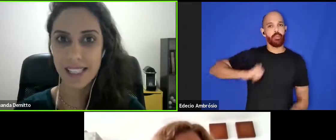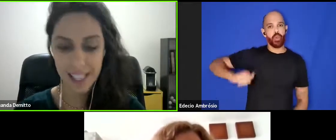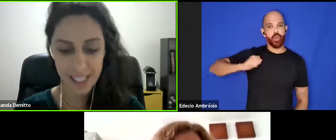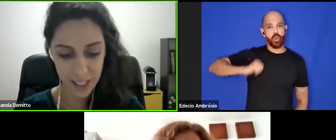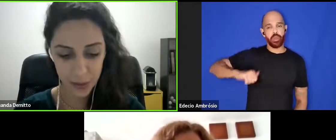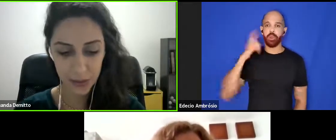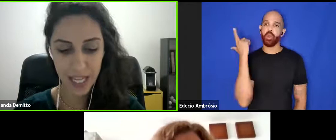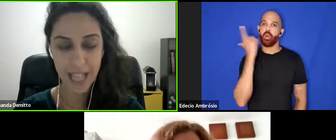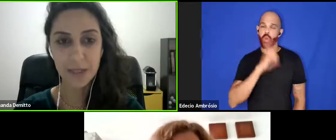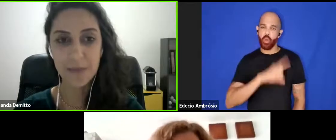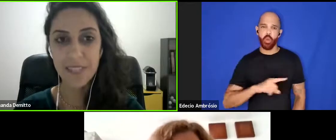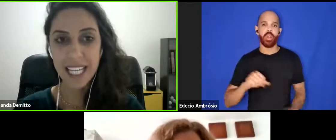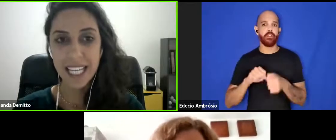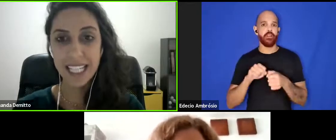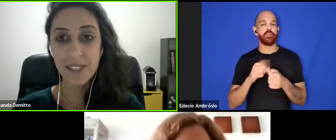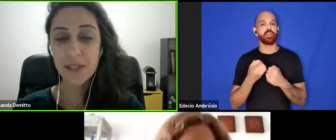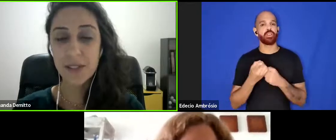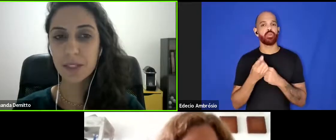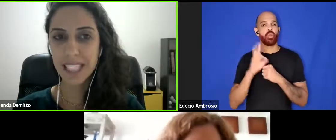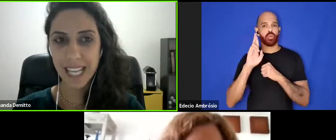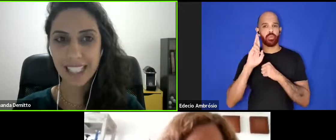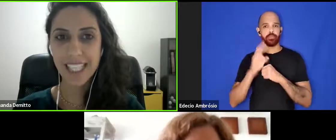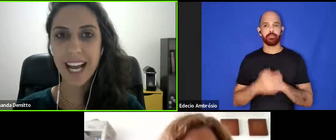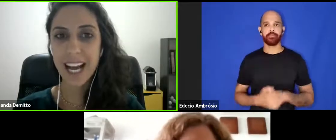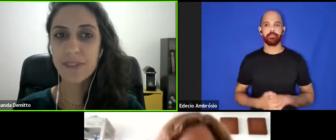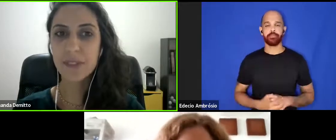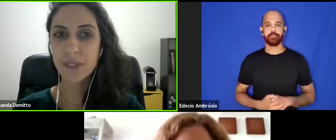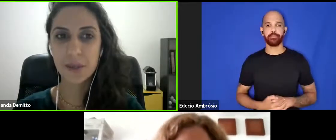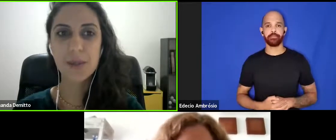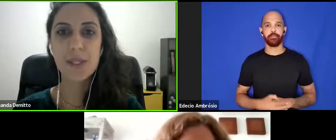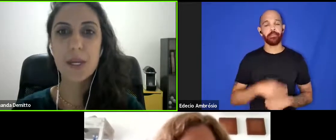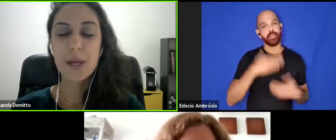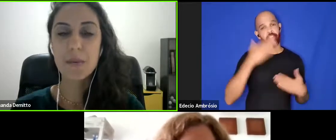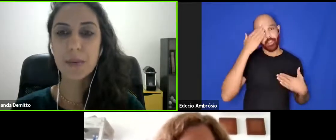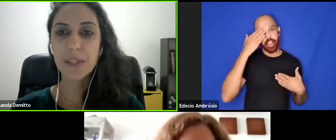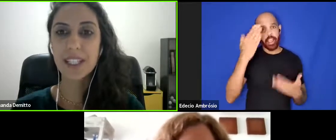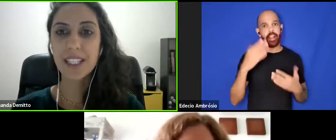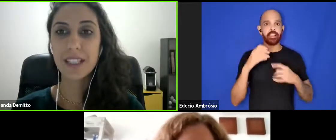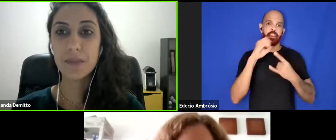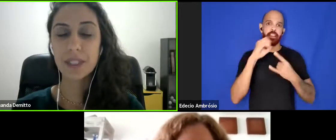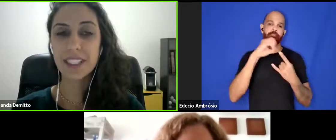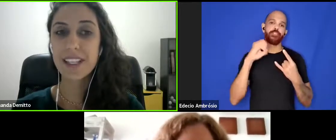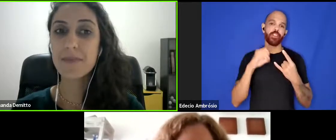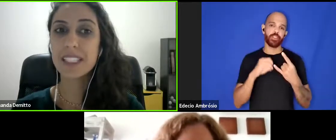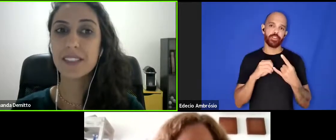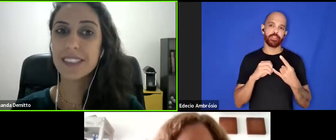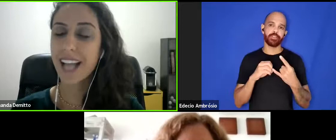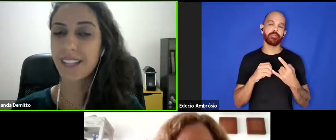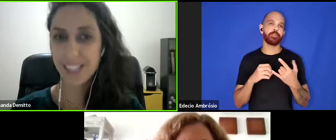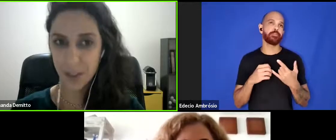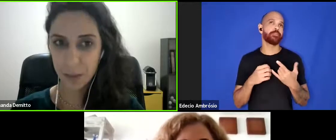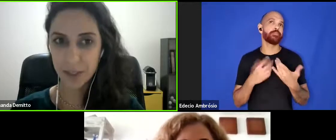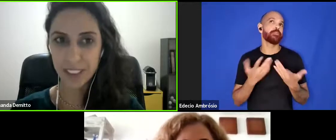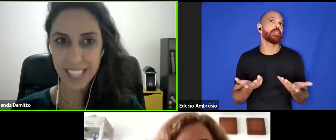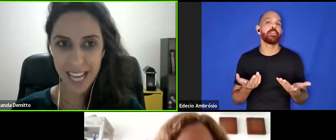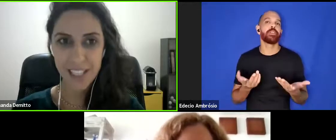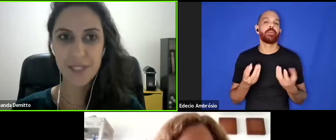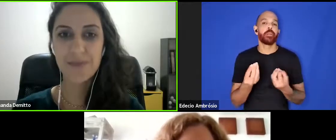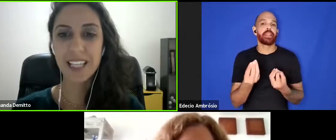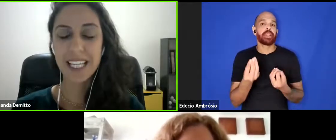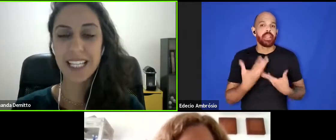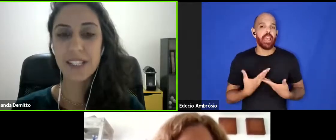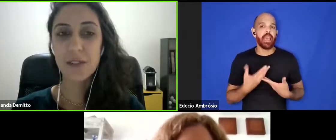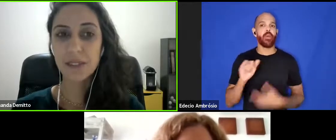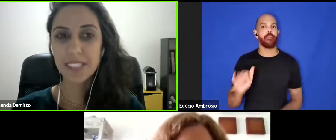pudesse realizar esse doutorado. E eu sou muito grata à Fiocruz por ter me dado essa